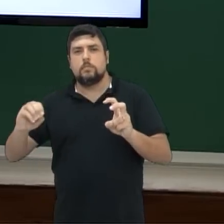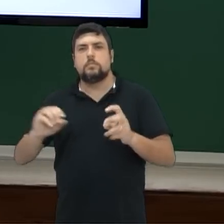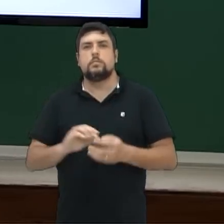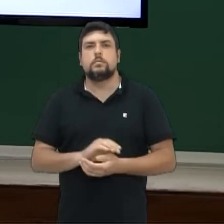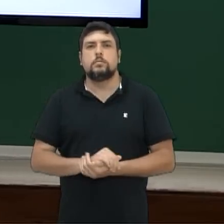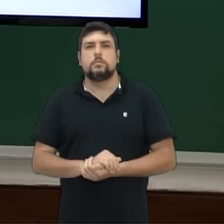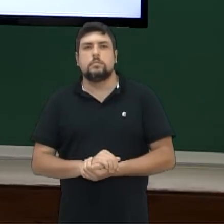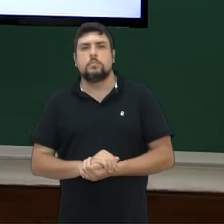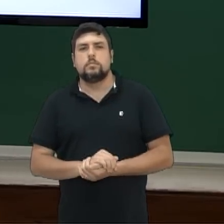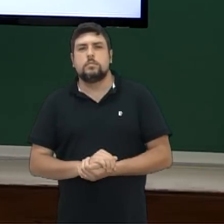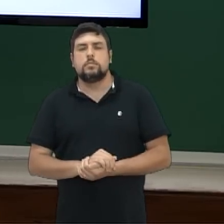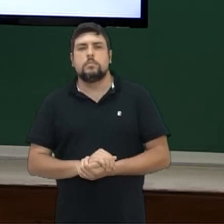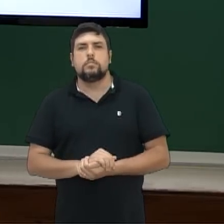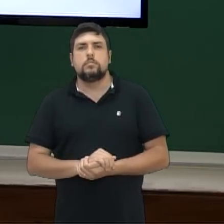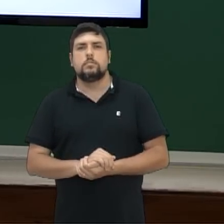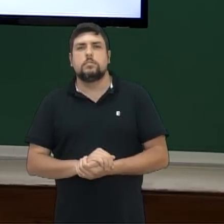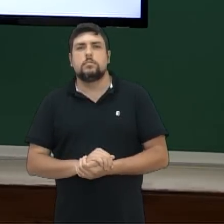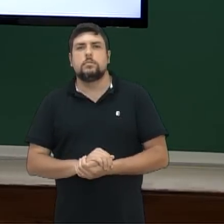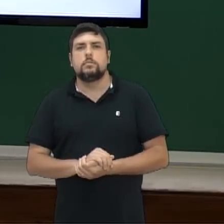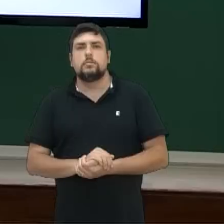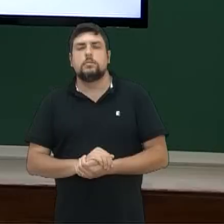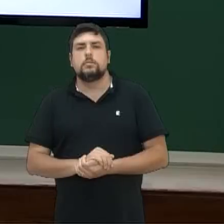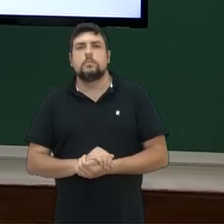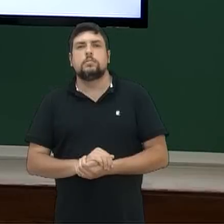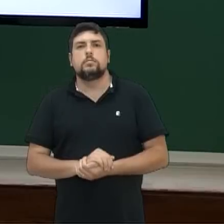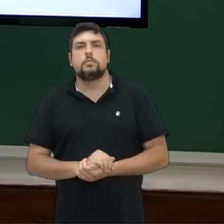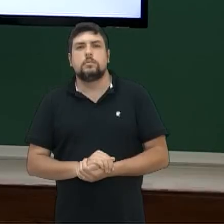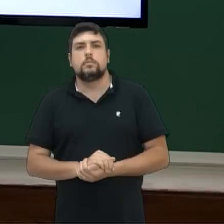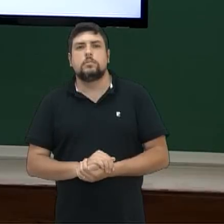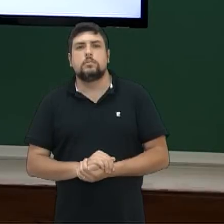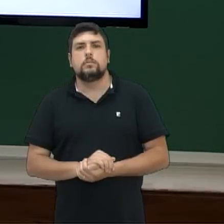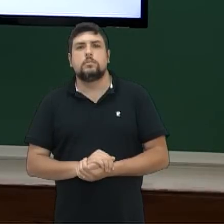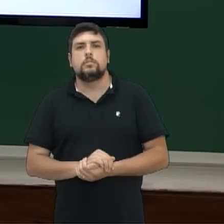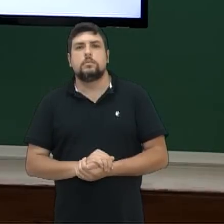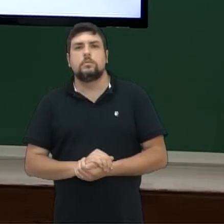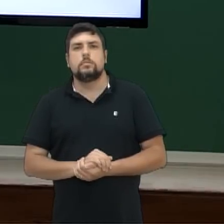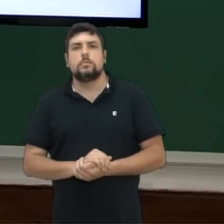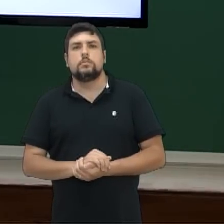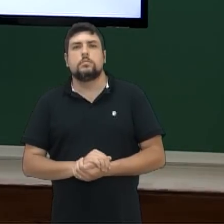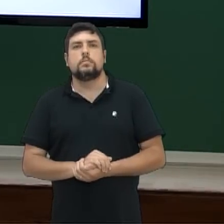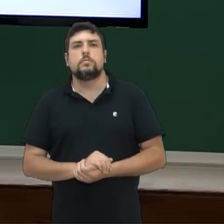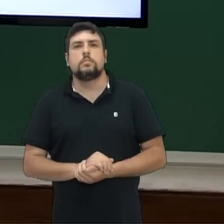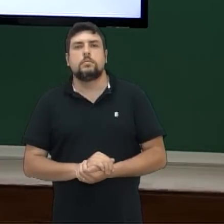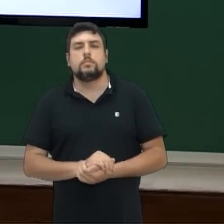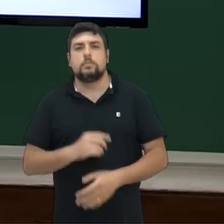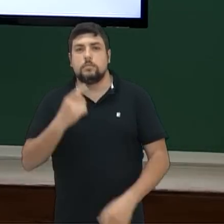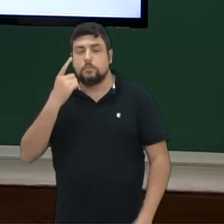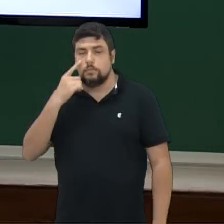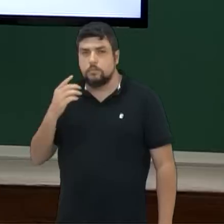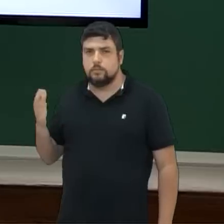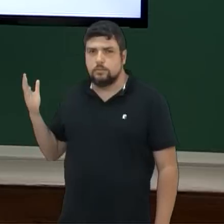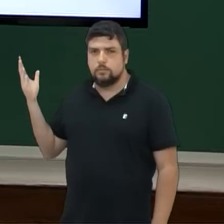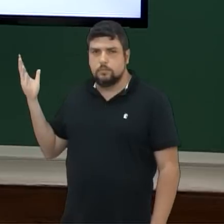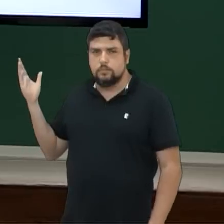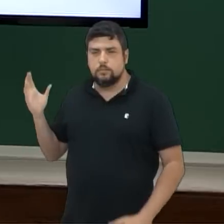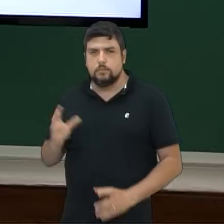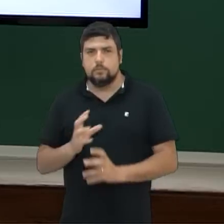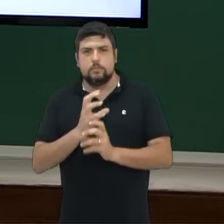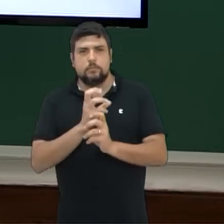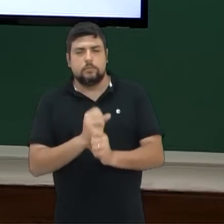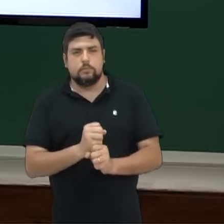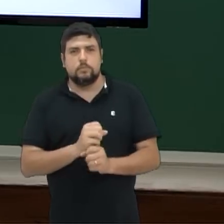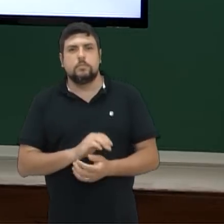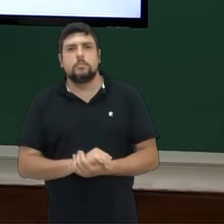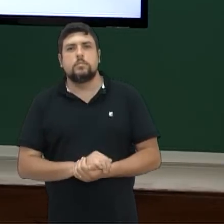Sabendo que são 3 casas de distância, precisamos multiplicar por 3 fatores de 10 até chegar ao valor em gramas. Assim a gente tem